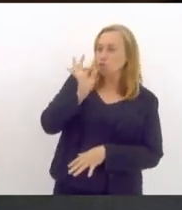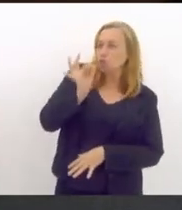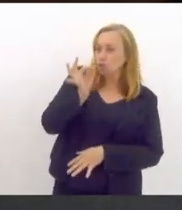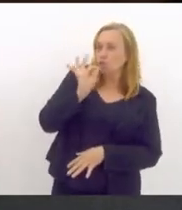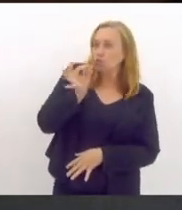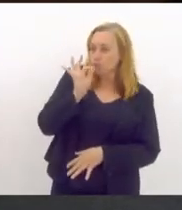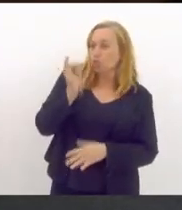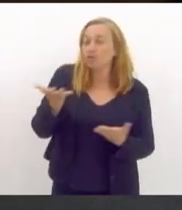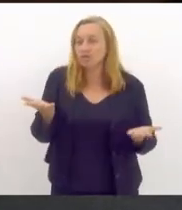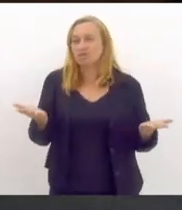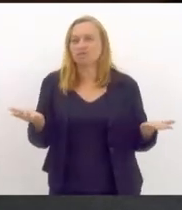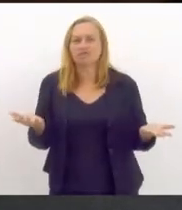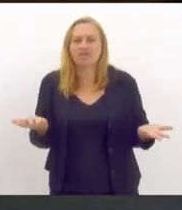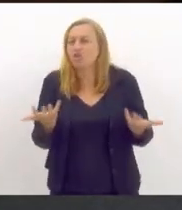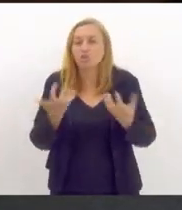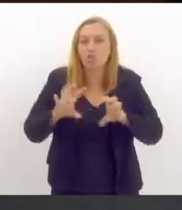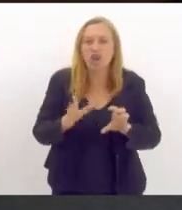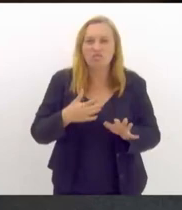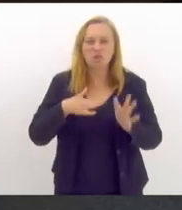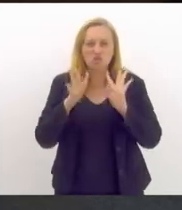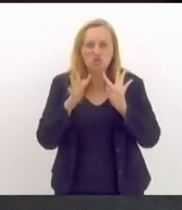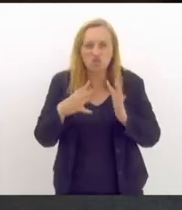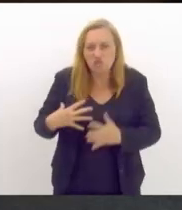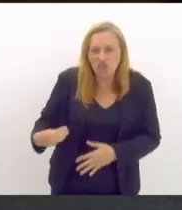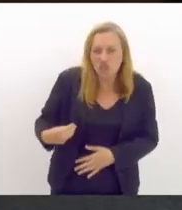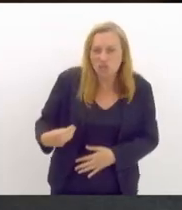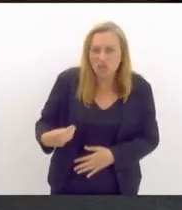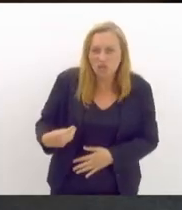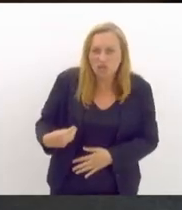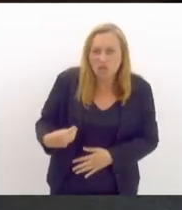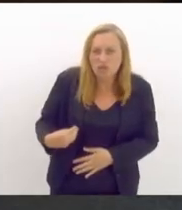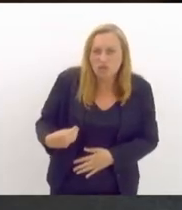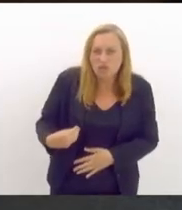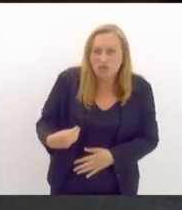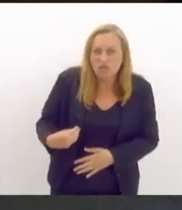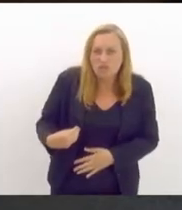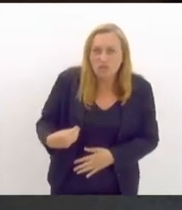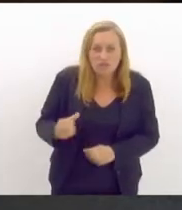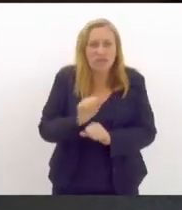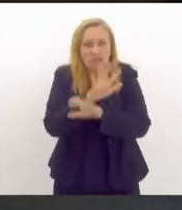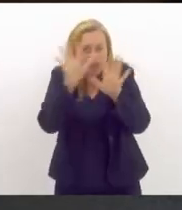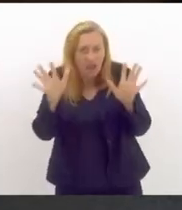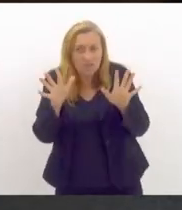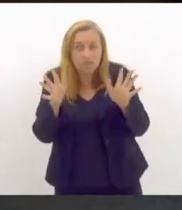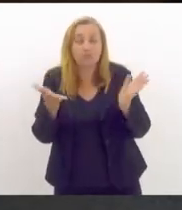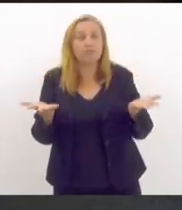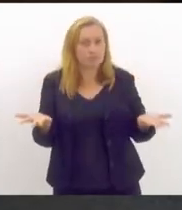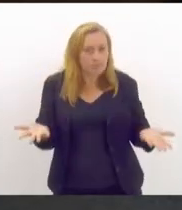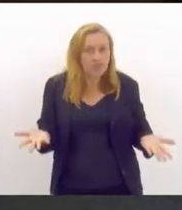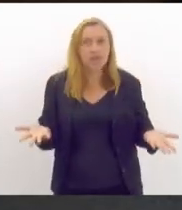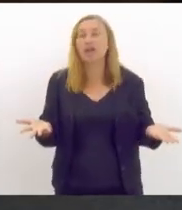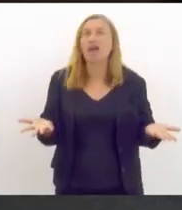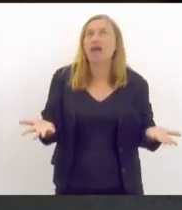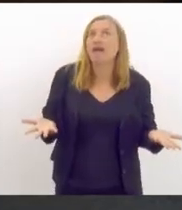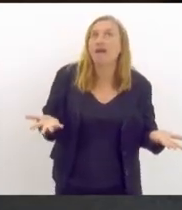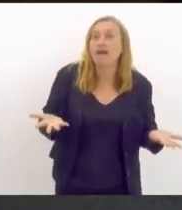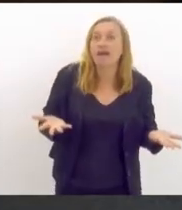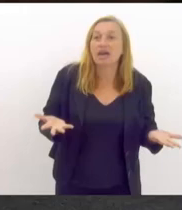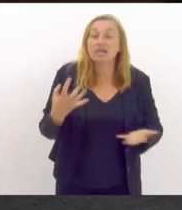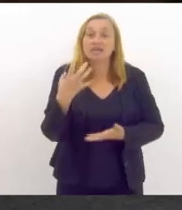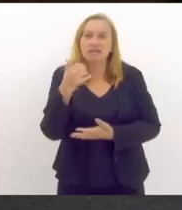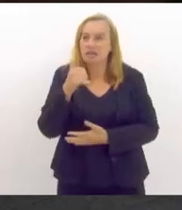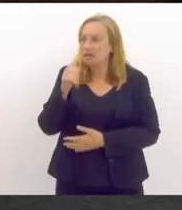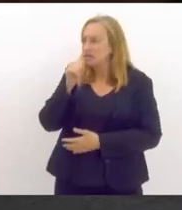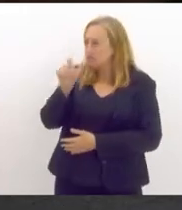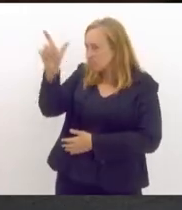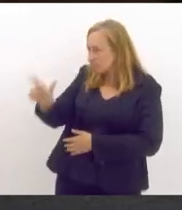Ou seja eu não quero que meus filhos tenham e fica claro lógico que essa essa cantora